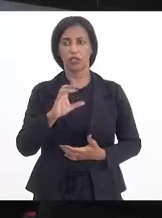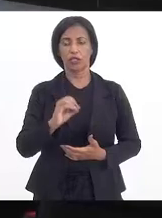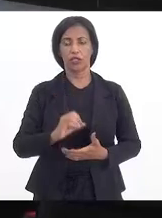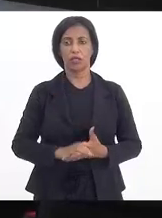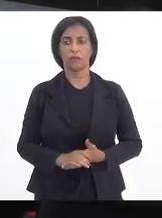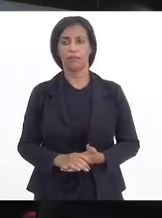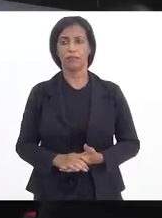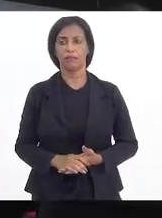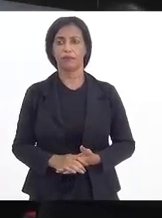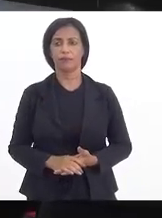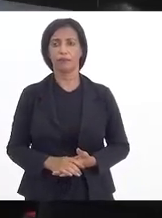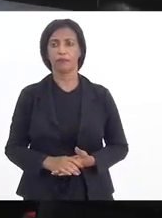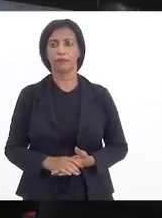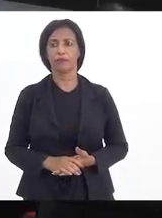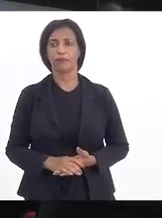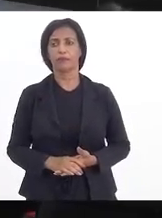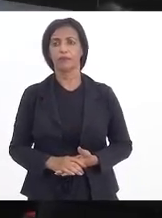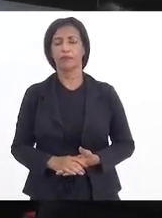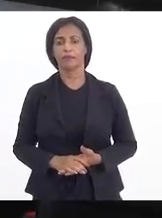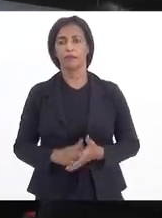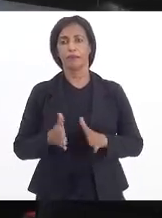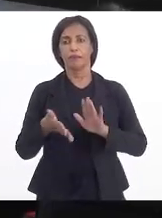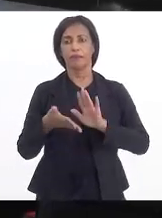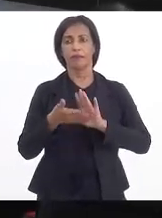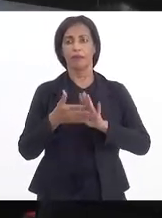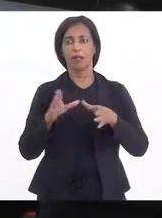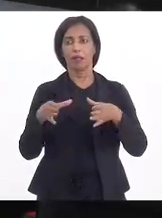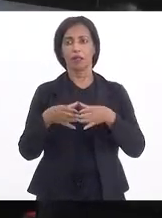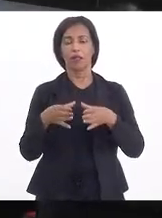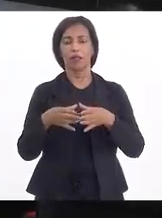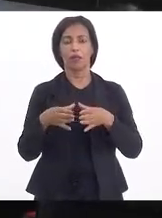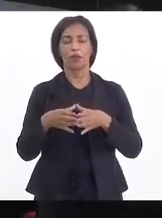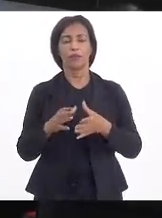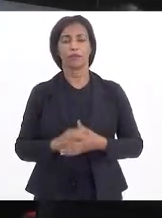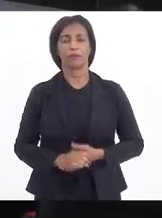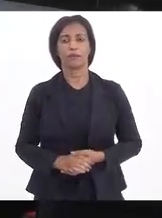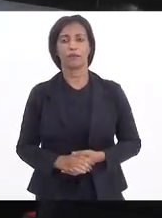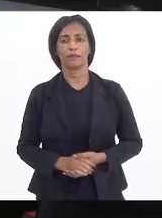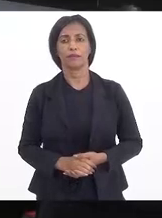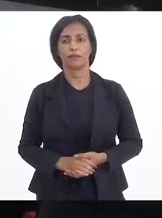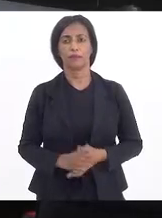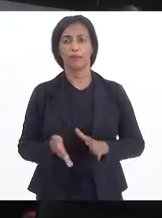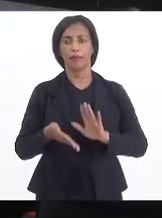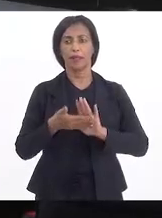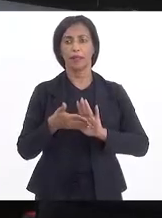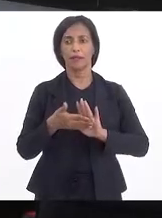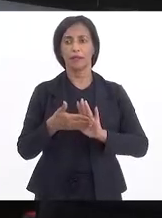o resultado Chiquinho da mangueira para emitir parecer pela comissão de Minas e energia